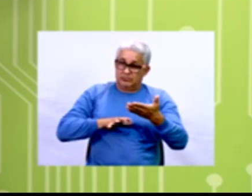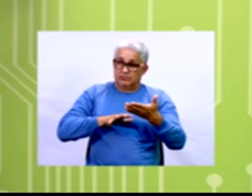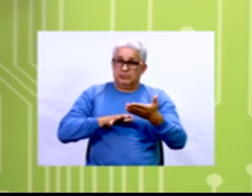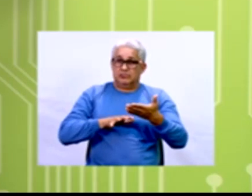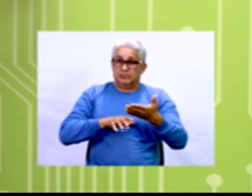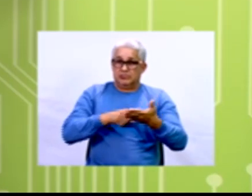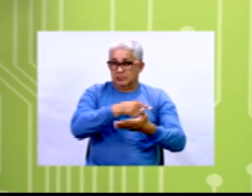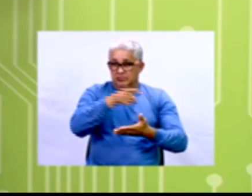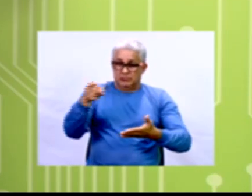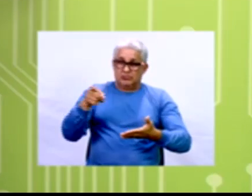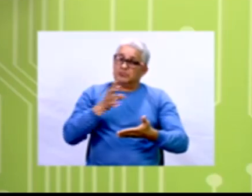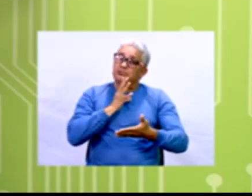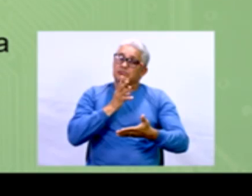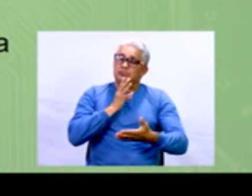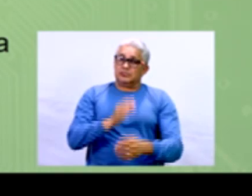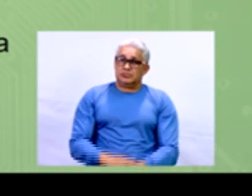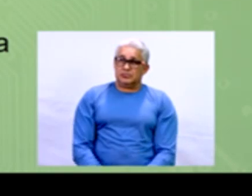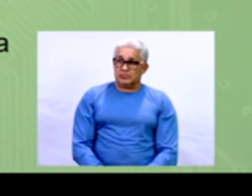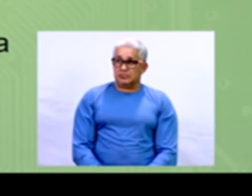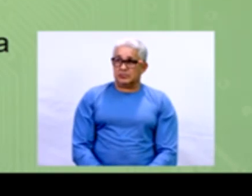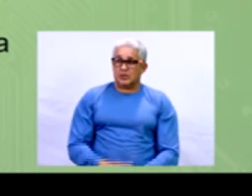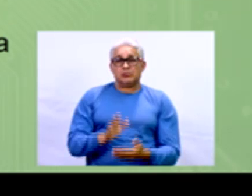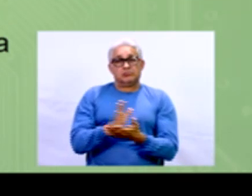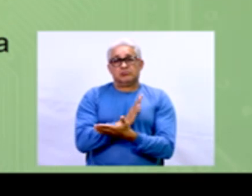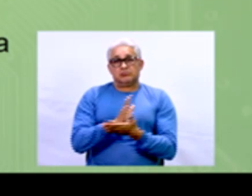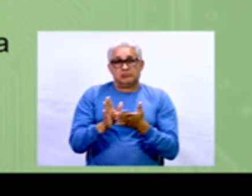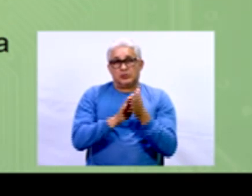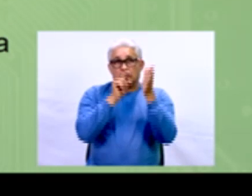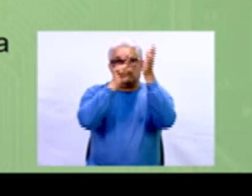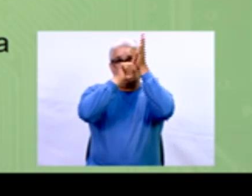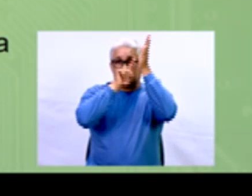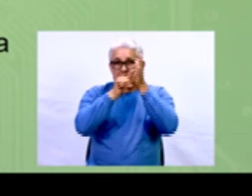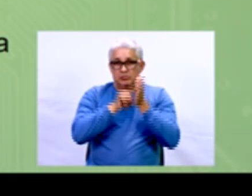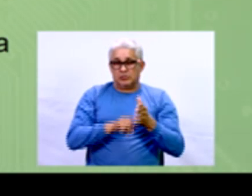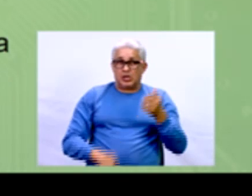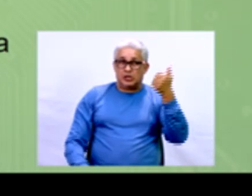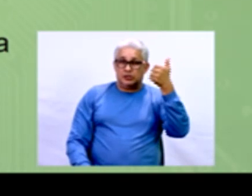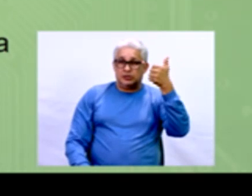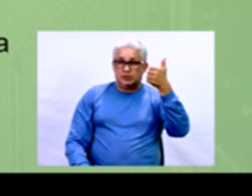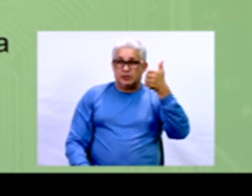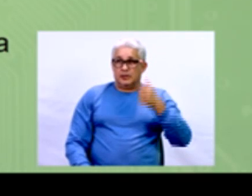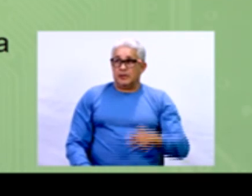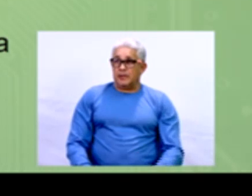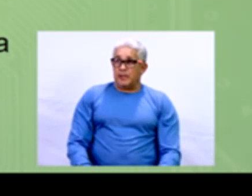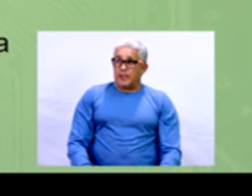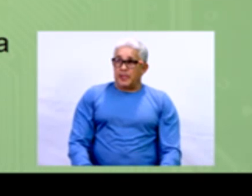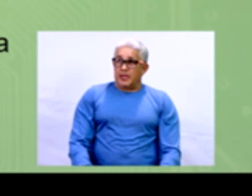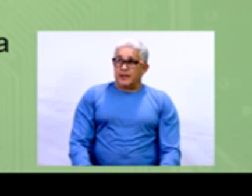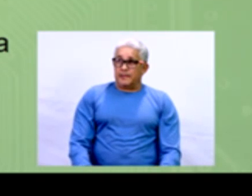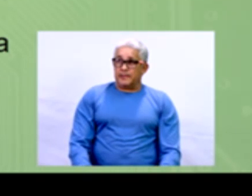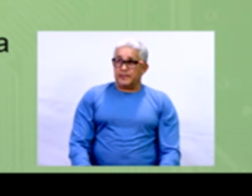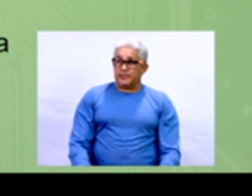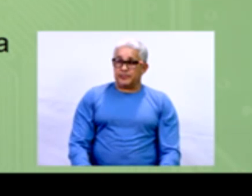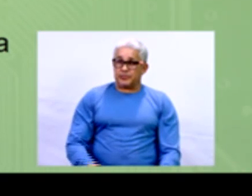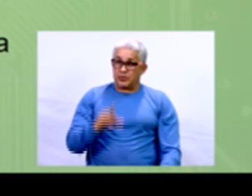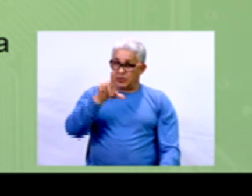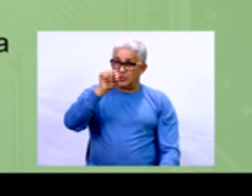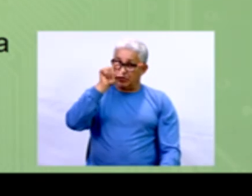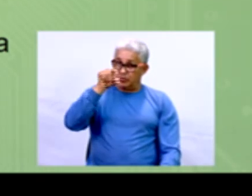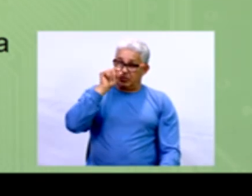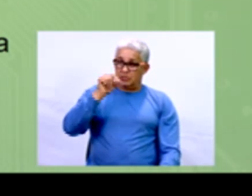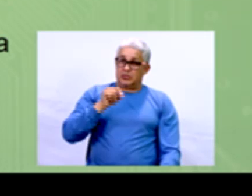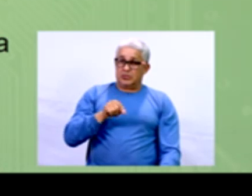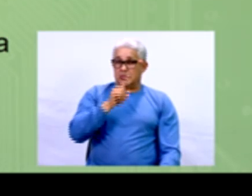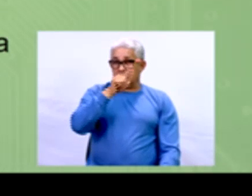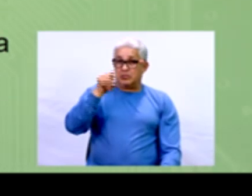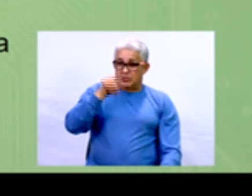para que vocês tomem conhecimento. Então, são algumas questões. Primeira questão é múltipla escolha, assinale a